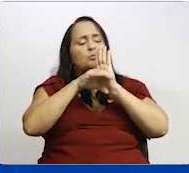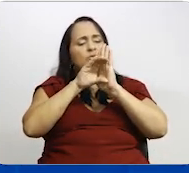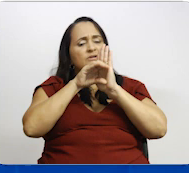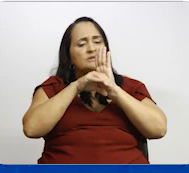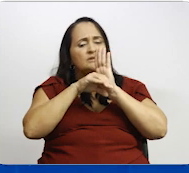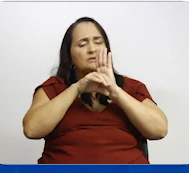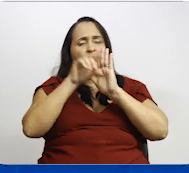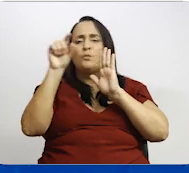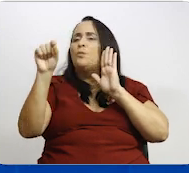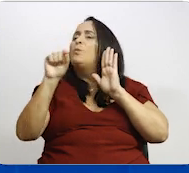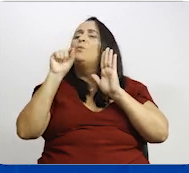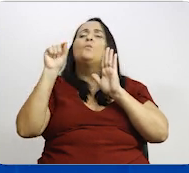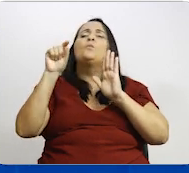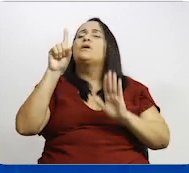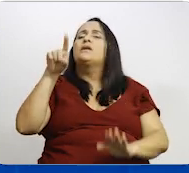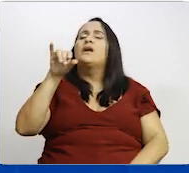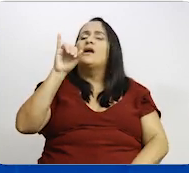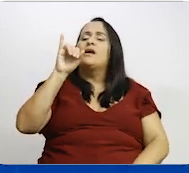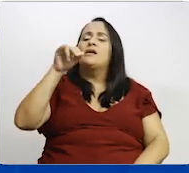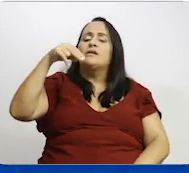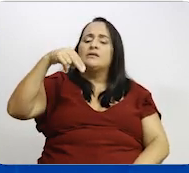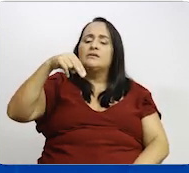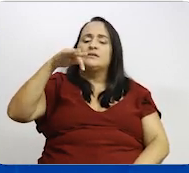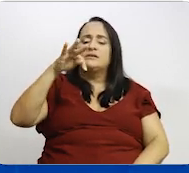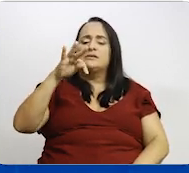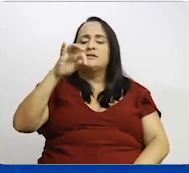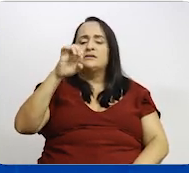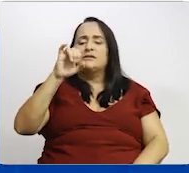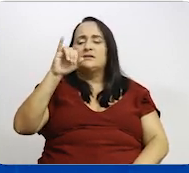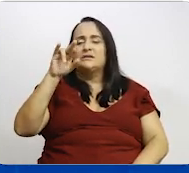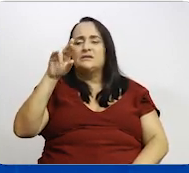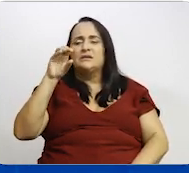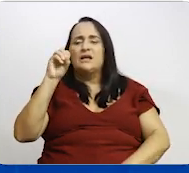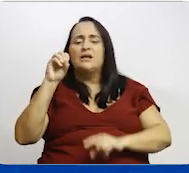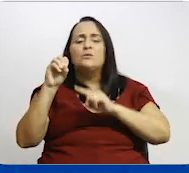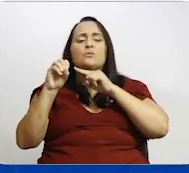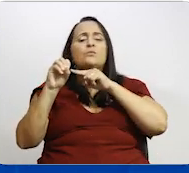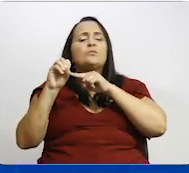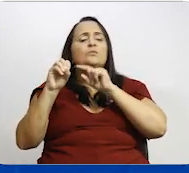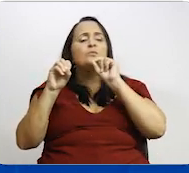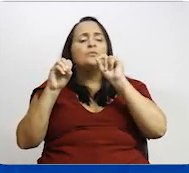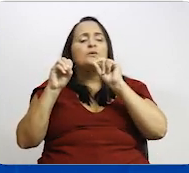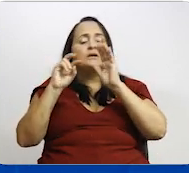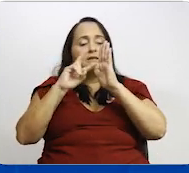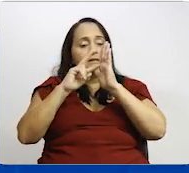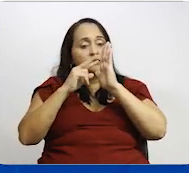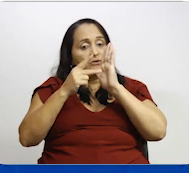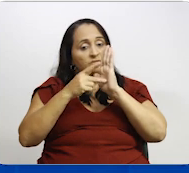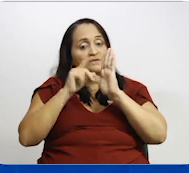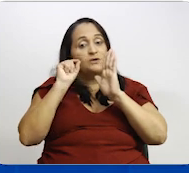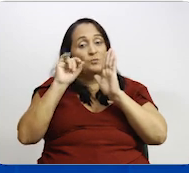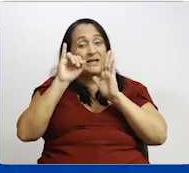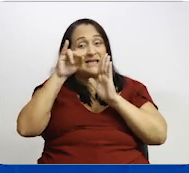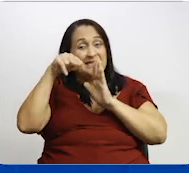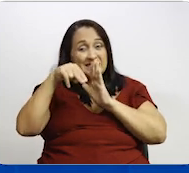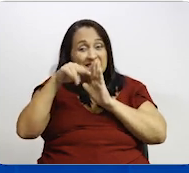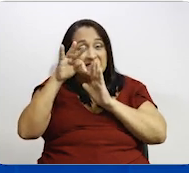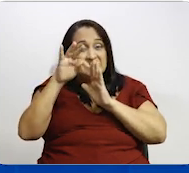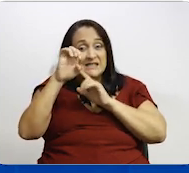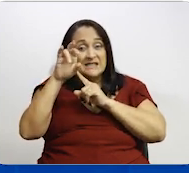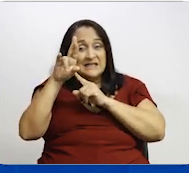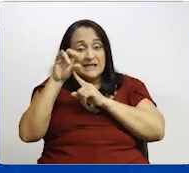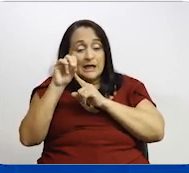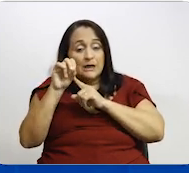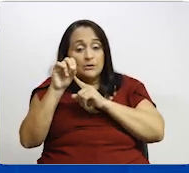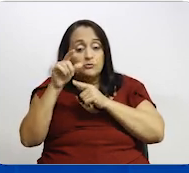é inteiro. Inteiro é algo que não foi dividido. Ou seja, eu tenho uma pizza aqui, ela está inteira,